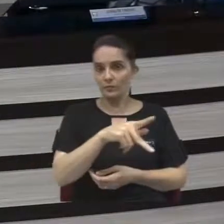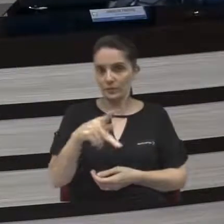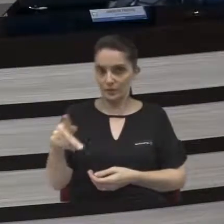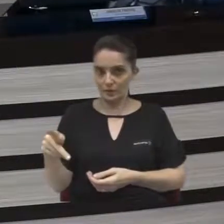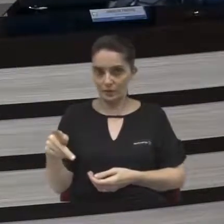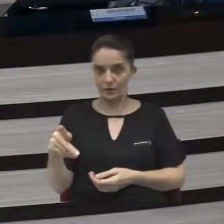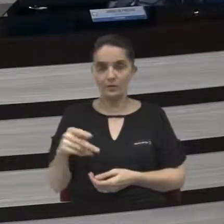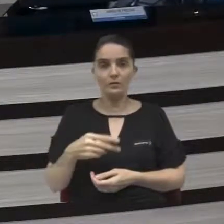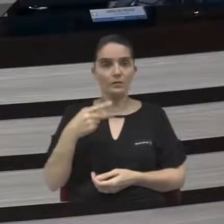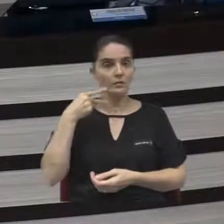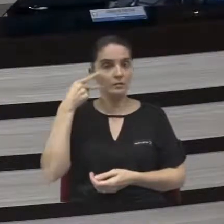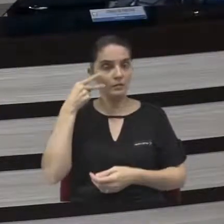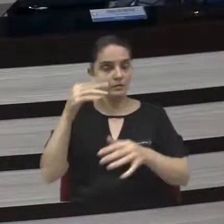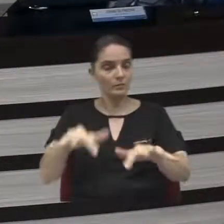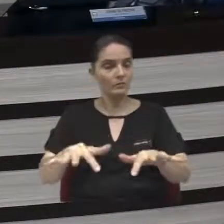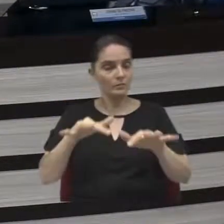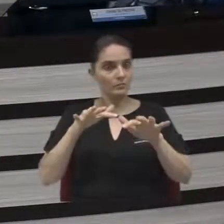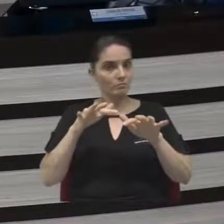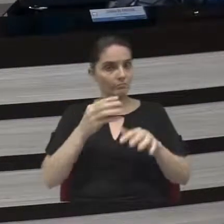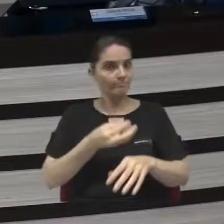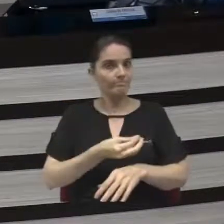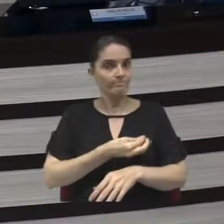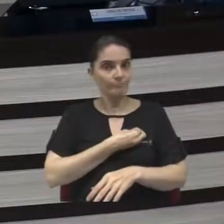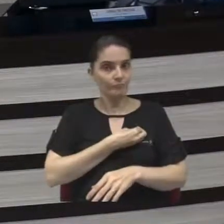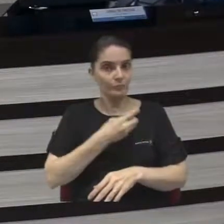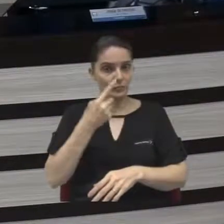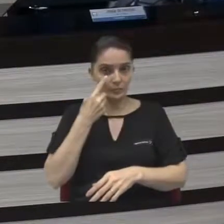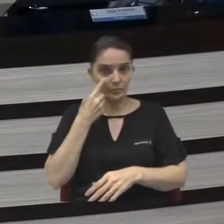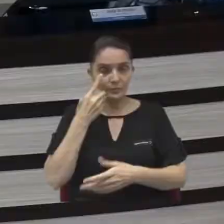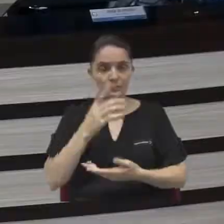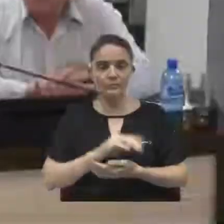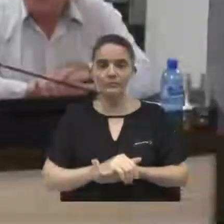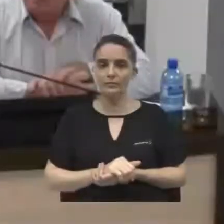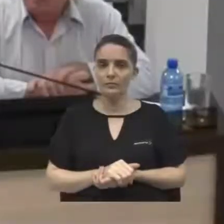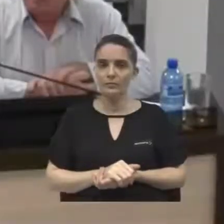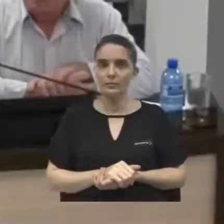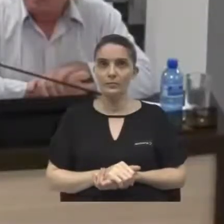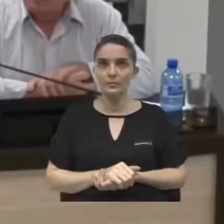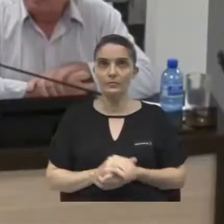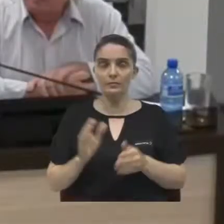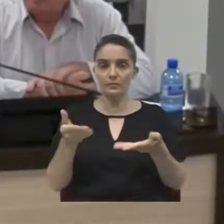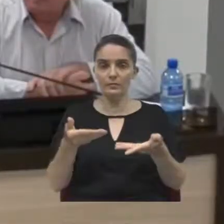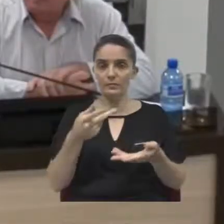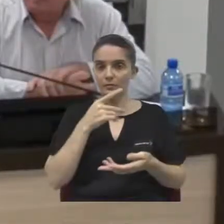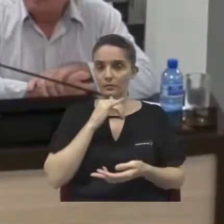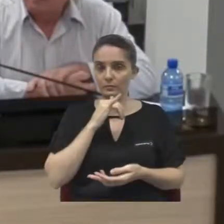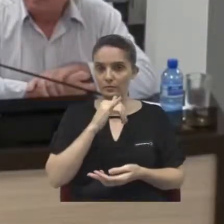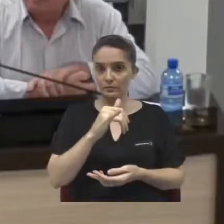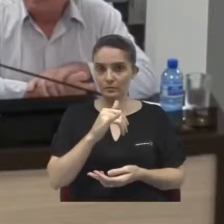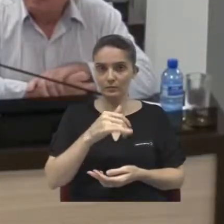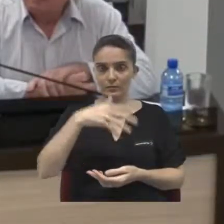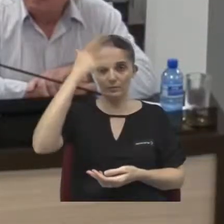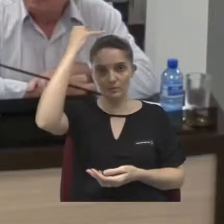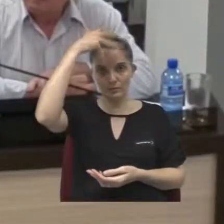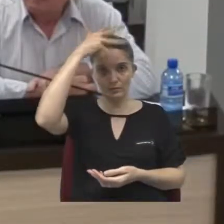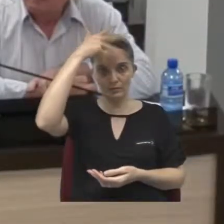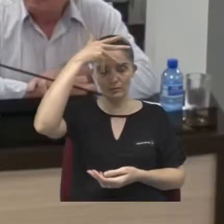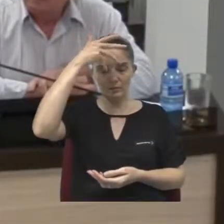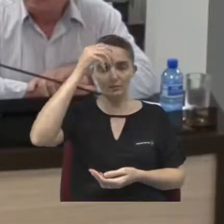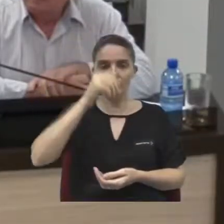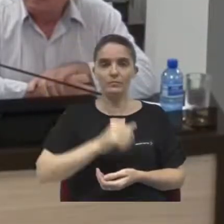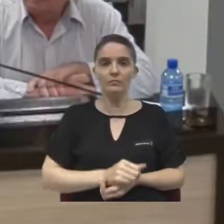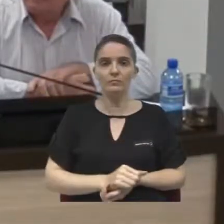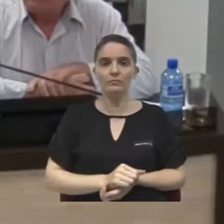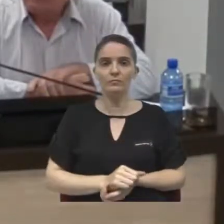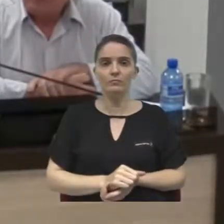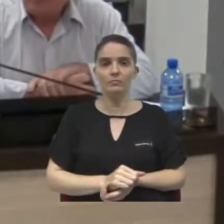nobres pares, público que nos acompanha. Gostaria de registrar aqui que a vereadora Érica Tang, por diversas